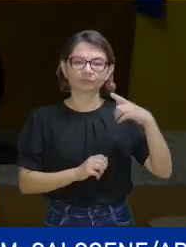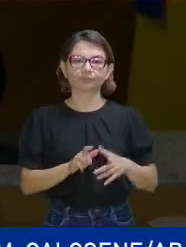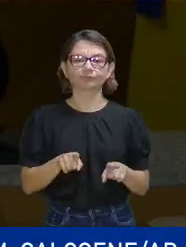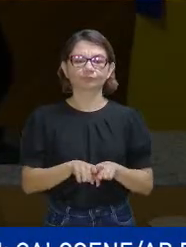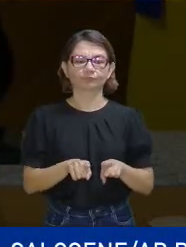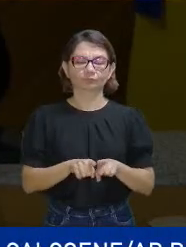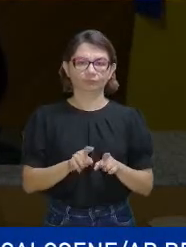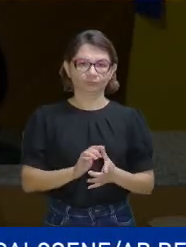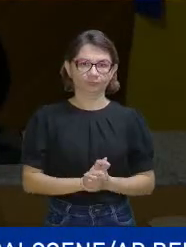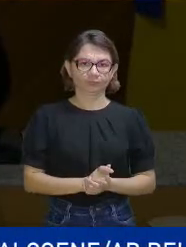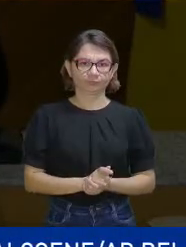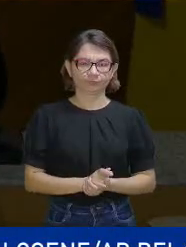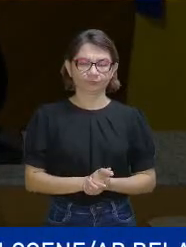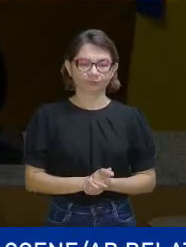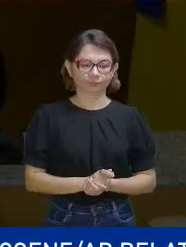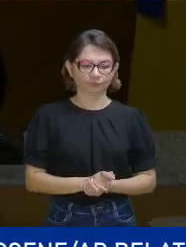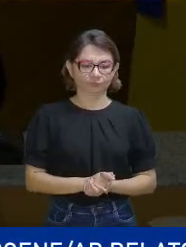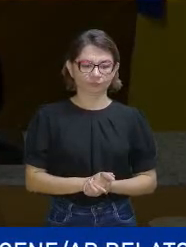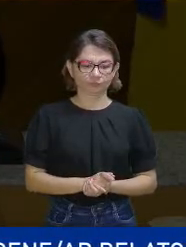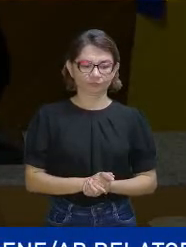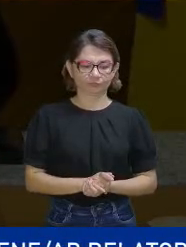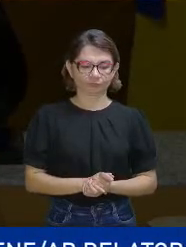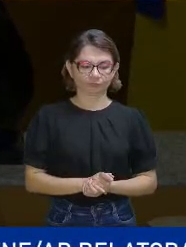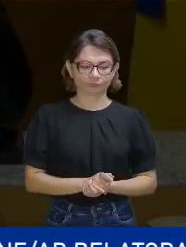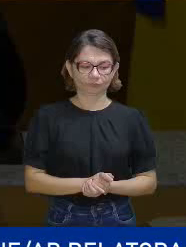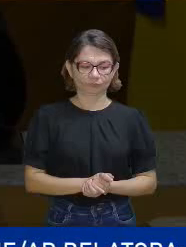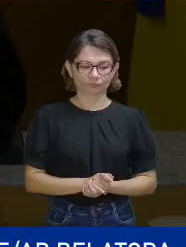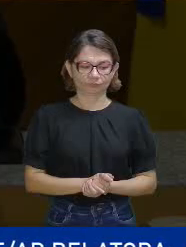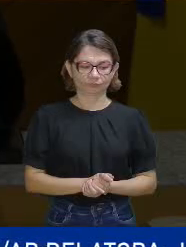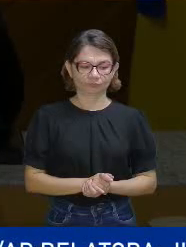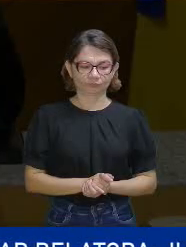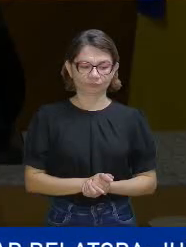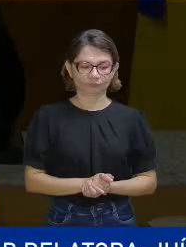Wilson Torrão Teles Lobato,